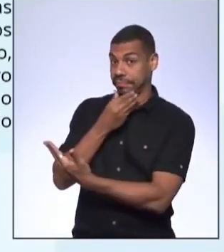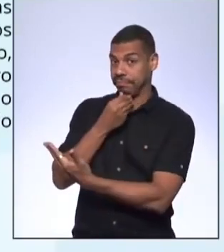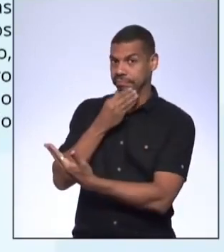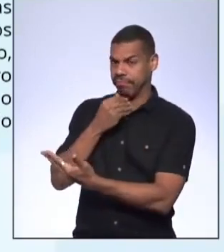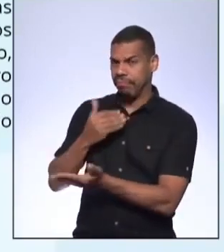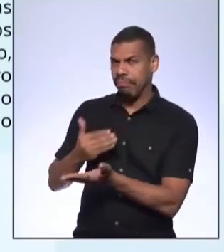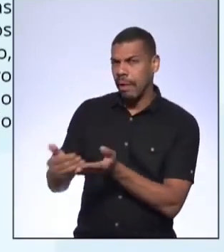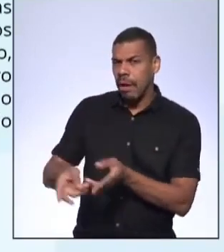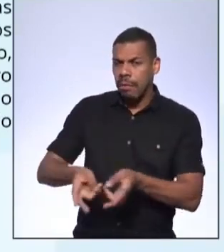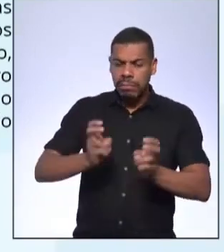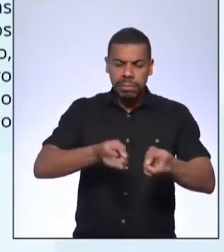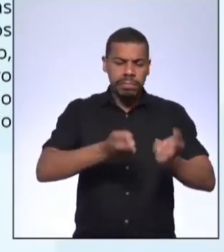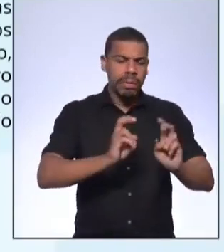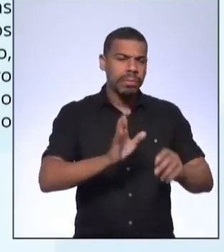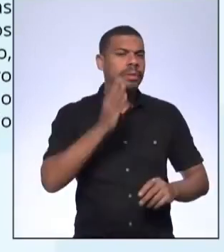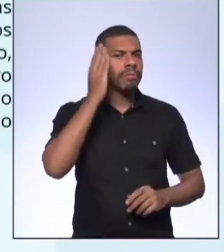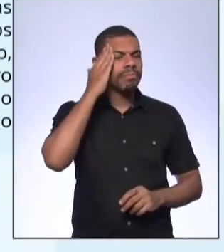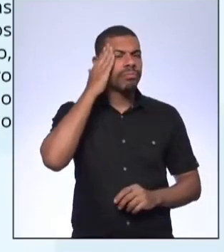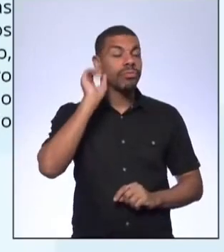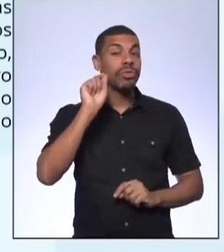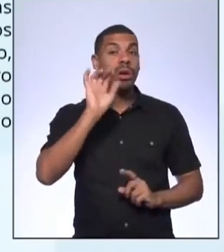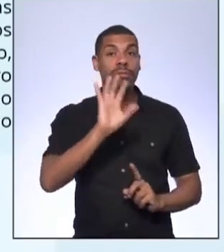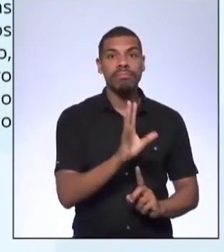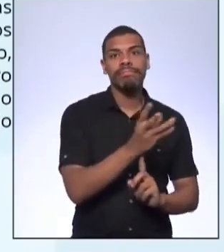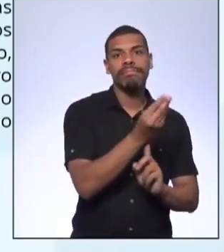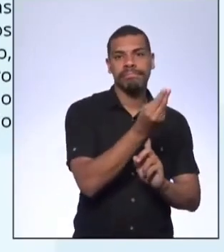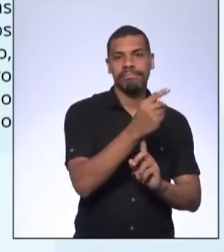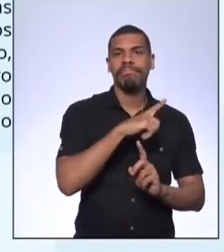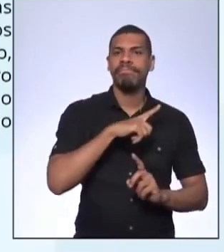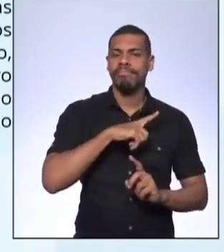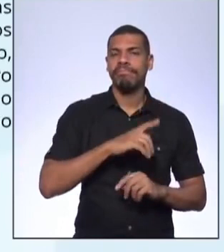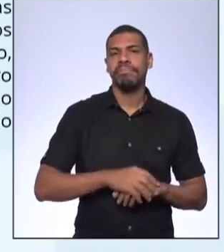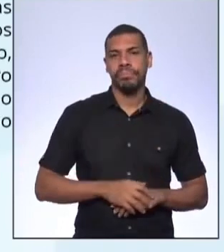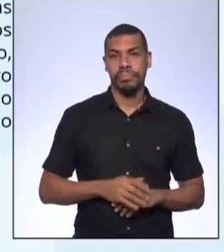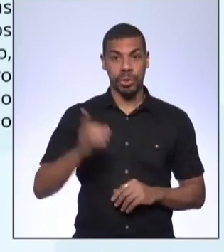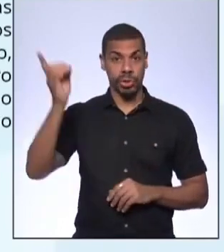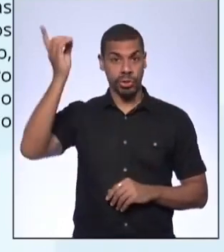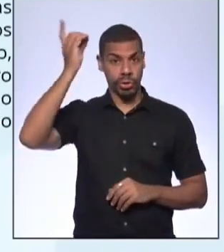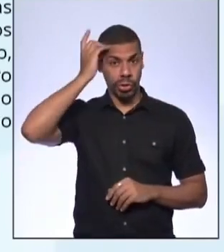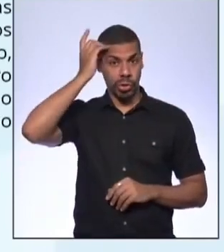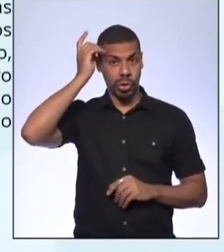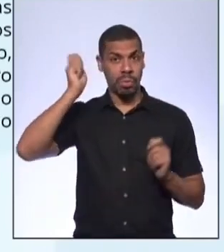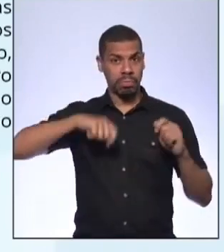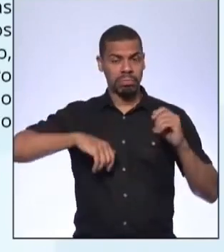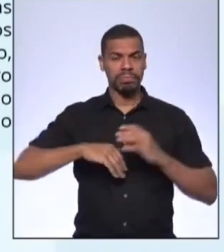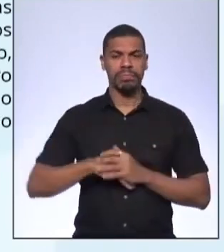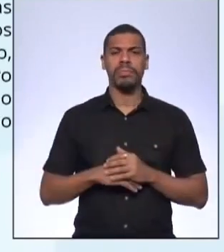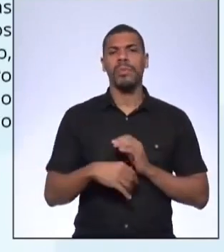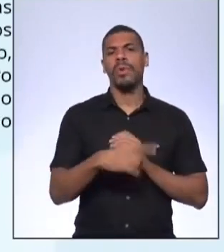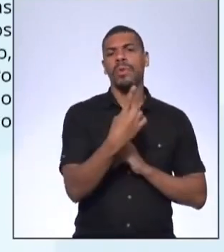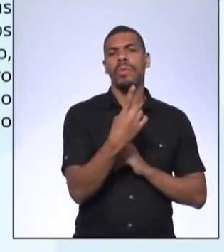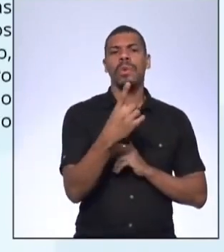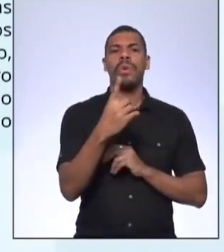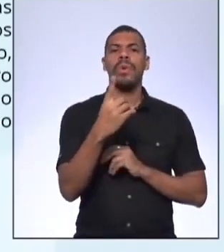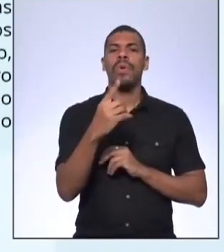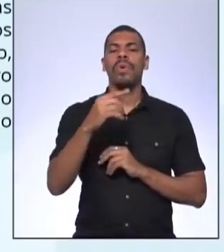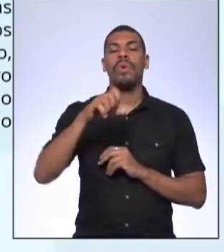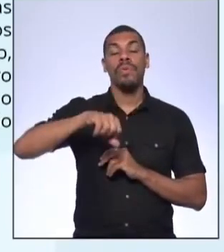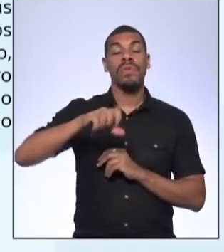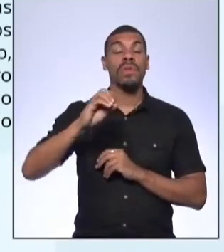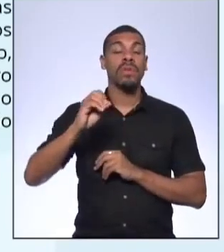cedo, percebeu que ele queria ser artista e que ele tinha talento para isso. Então, entre os anos de 1907